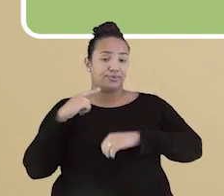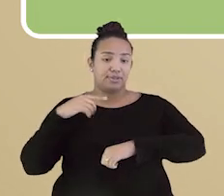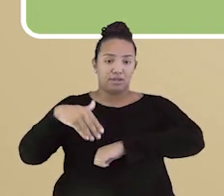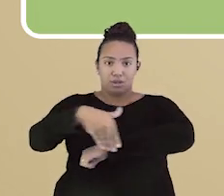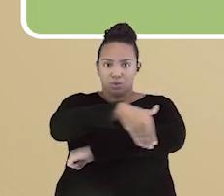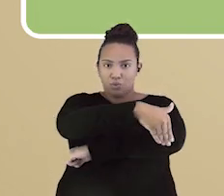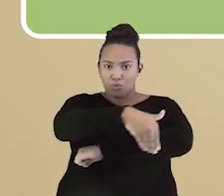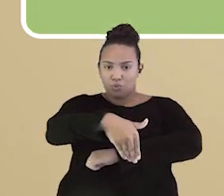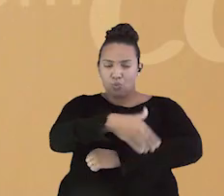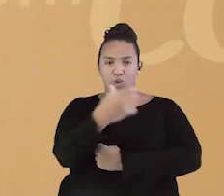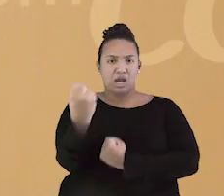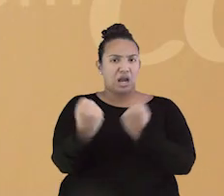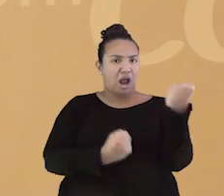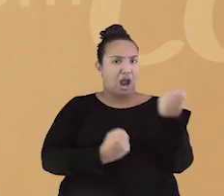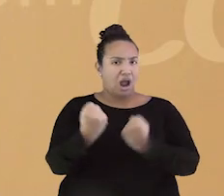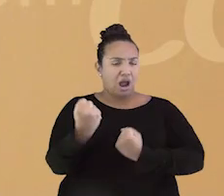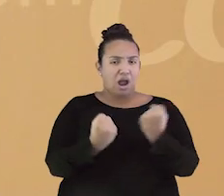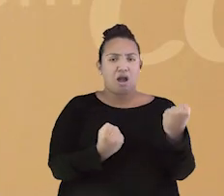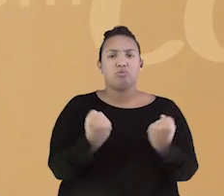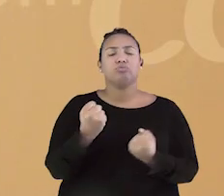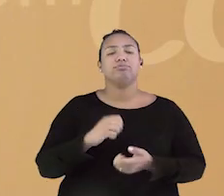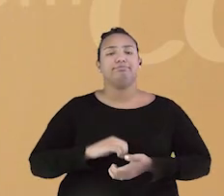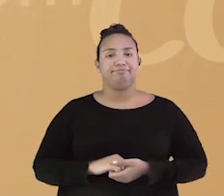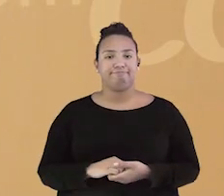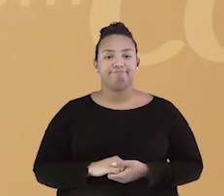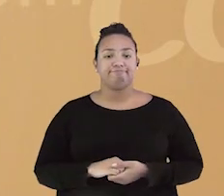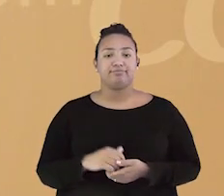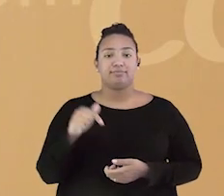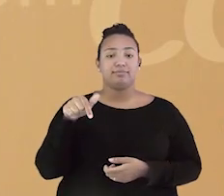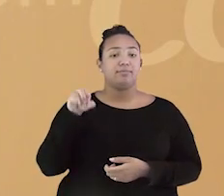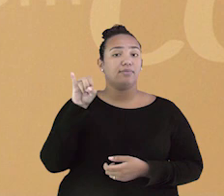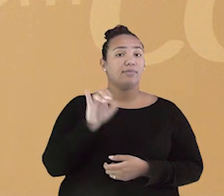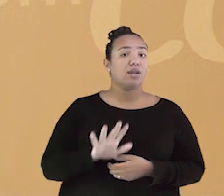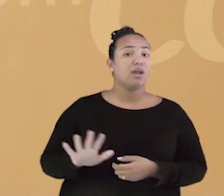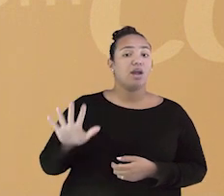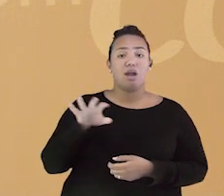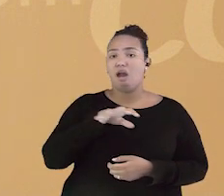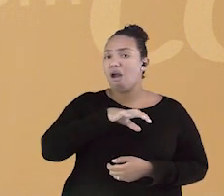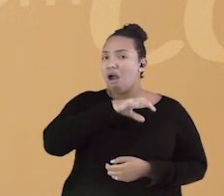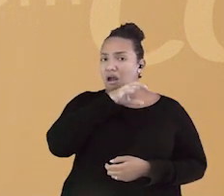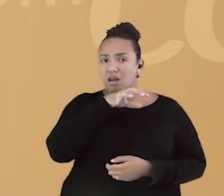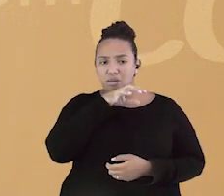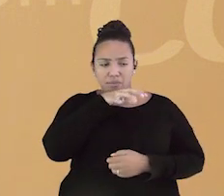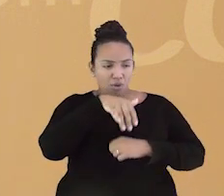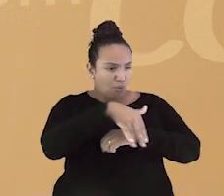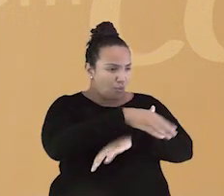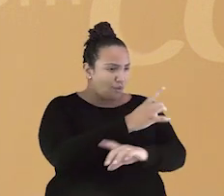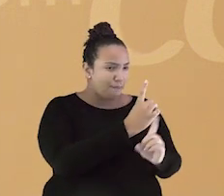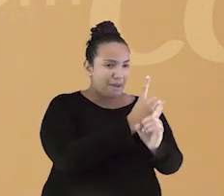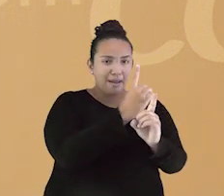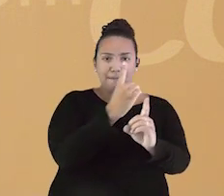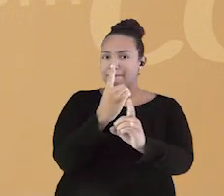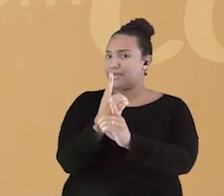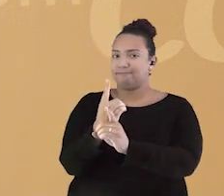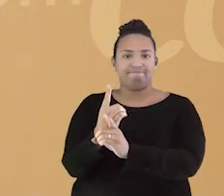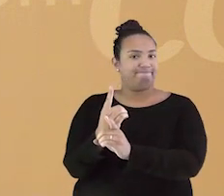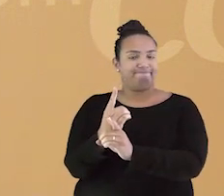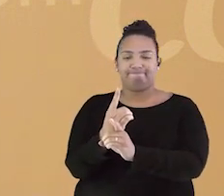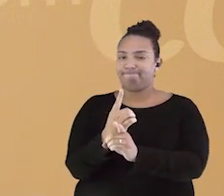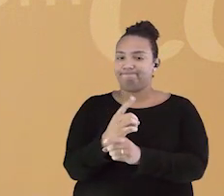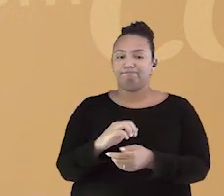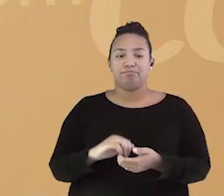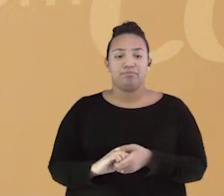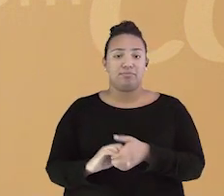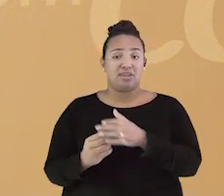muitos carros o tempo todo. Nessa paisagem, não são vistos animais nas ruas e nem pássaros. As árvores